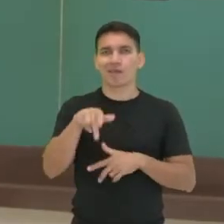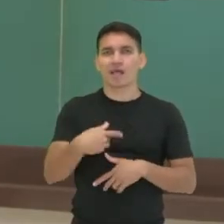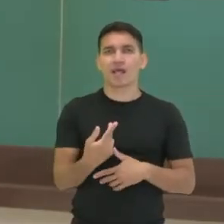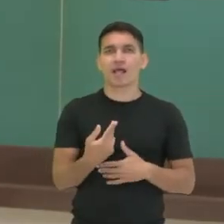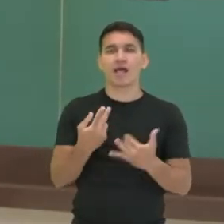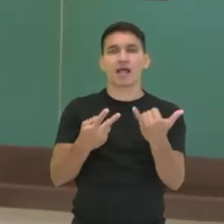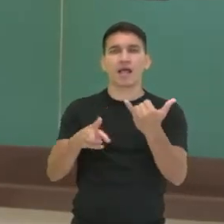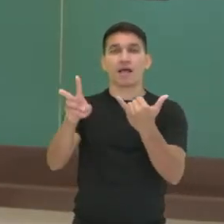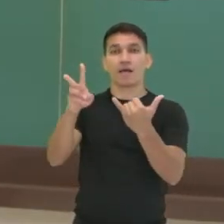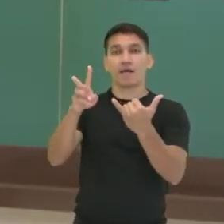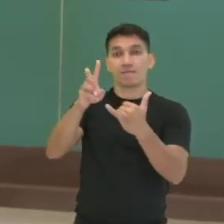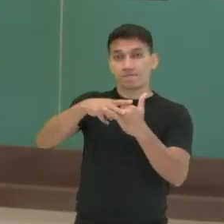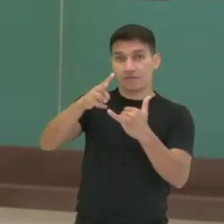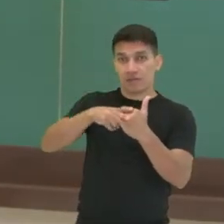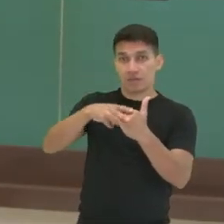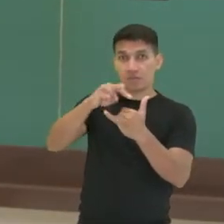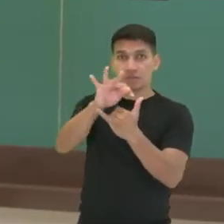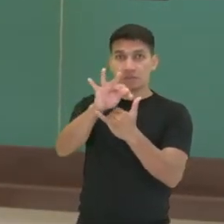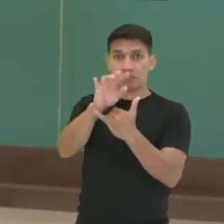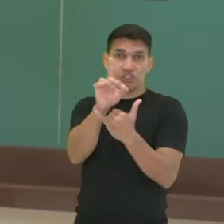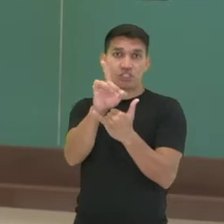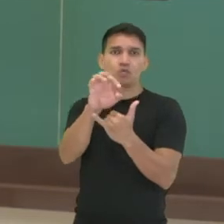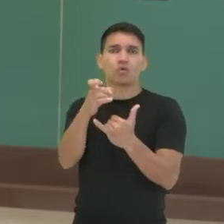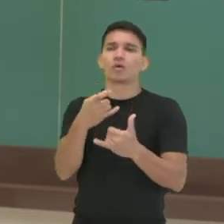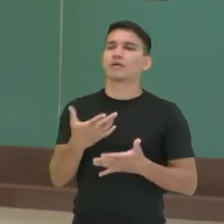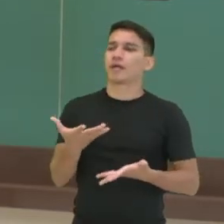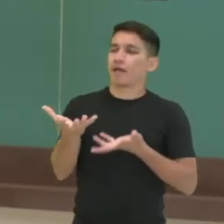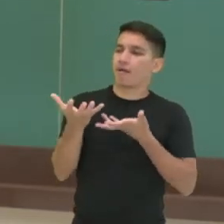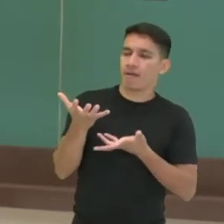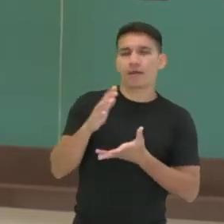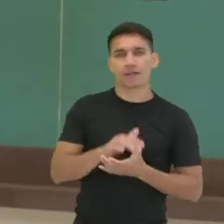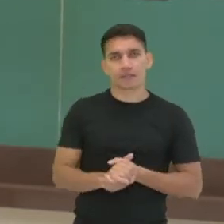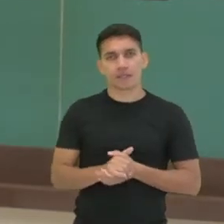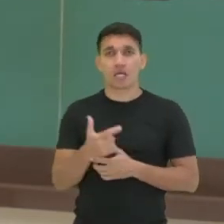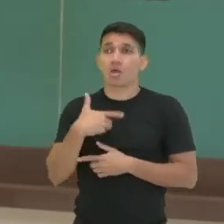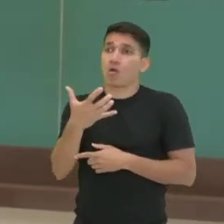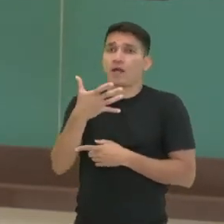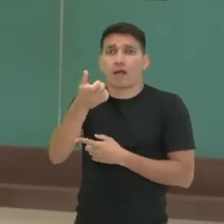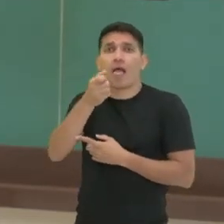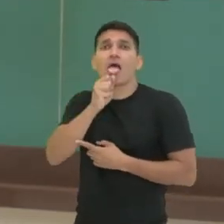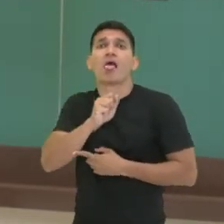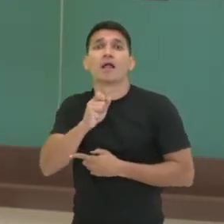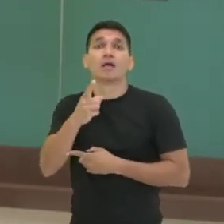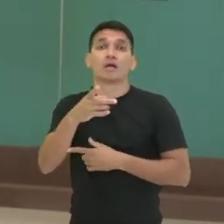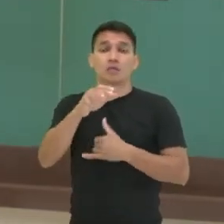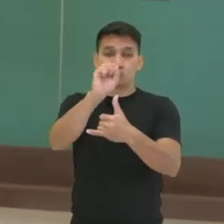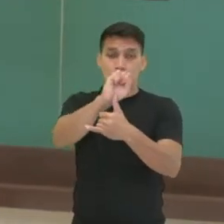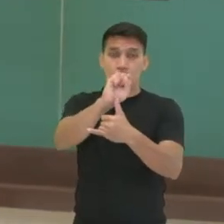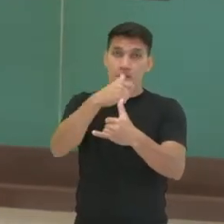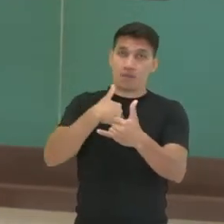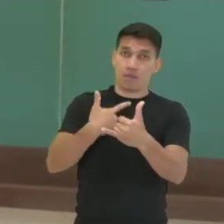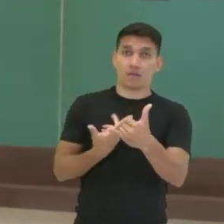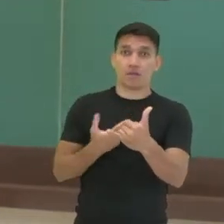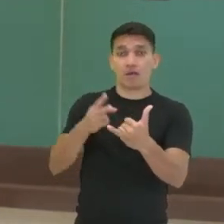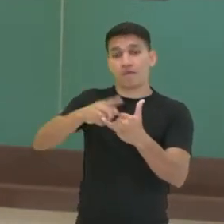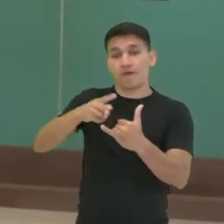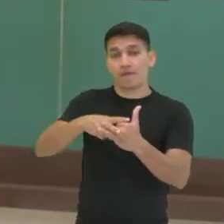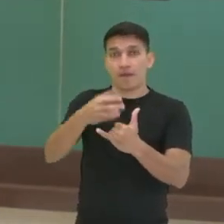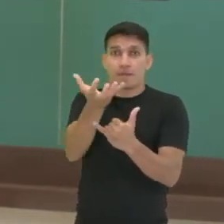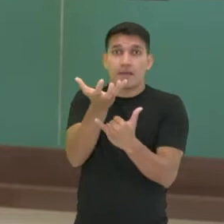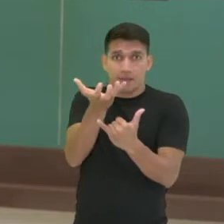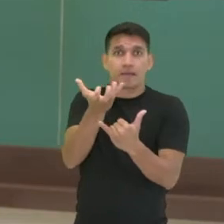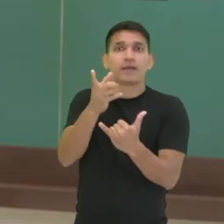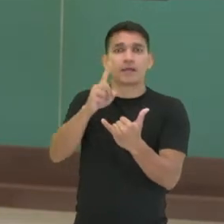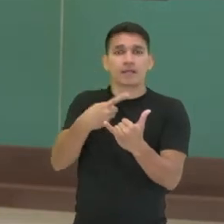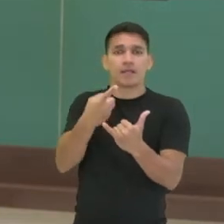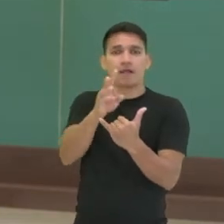transitivo direto, querer, né? Eu quero sorvete, né? Então, ó, sujeito eu, verbo querer, transitivo